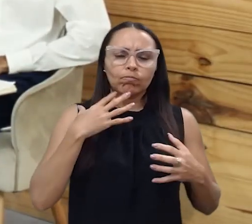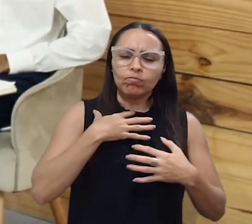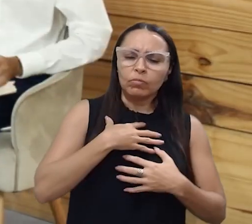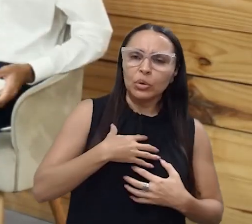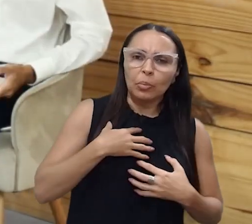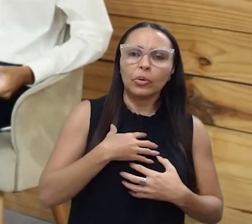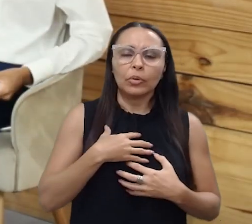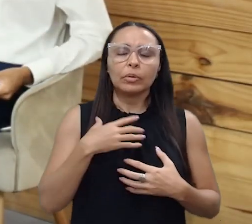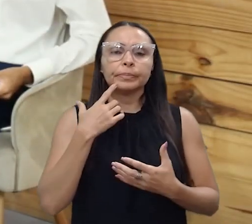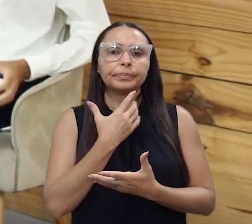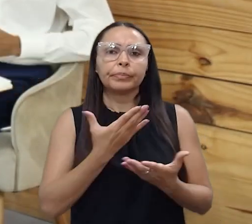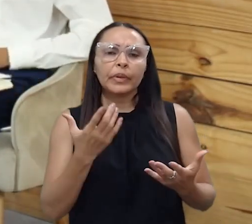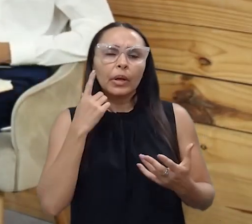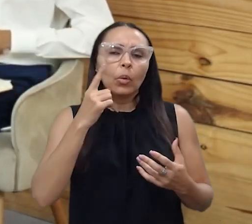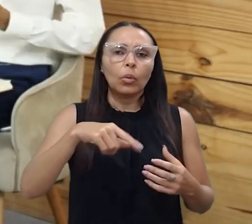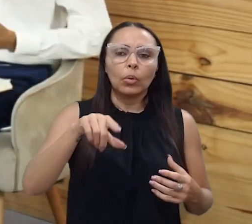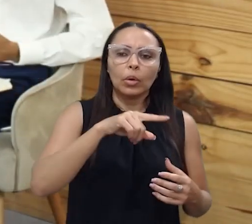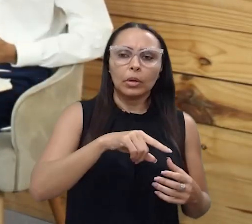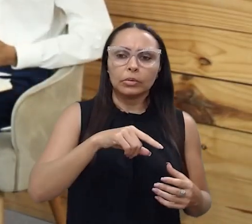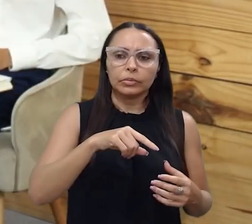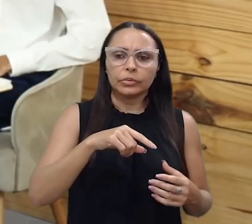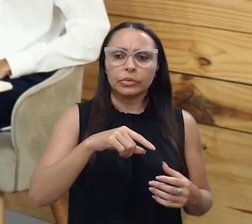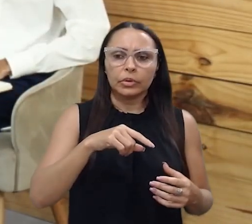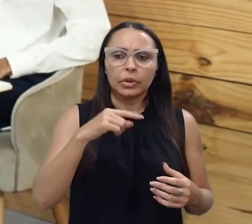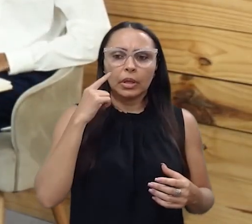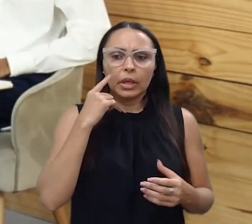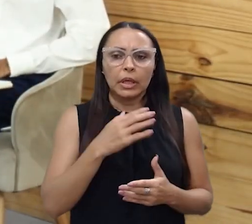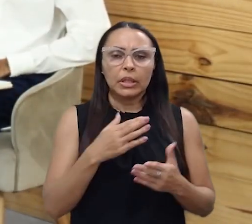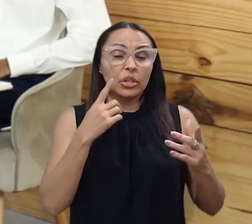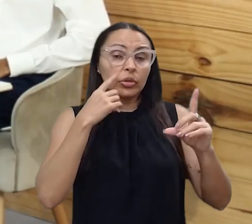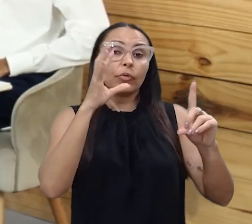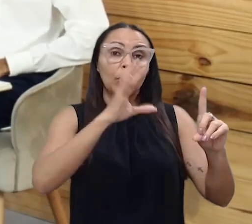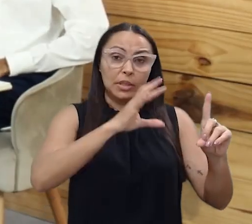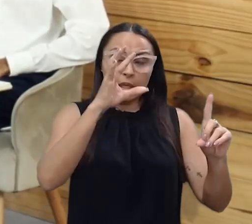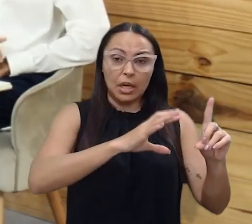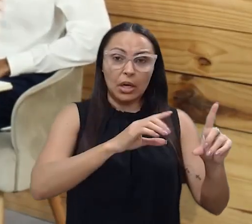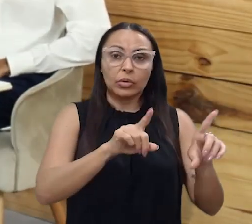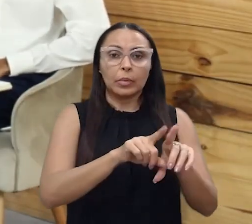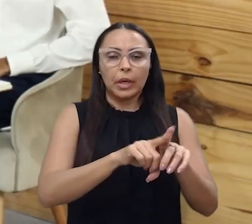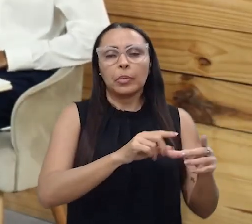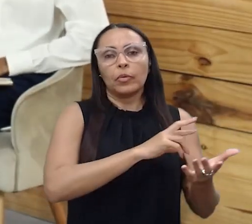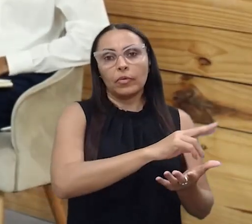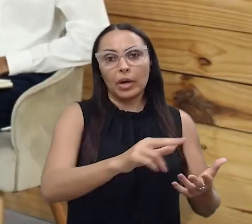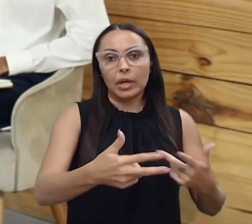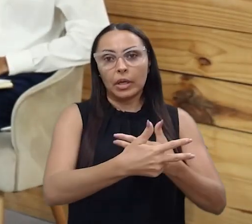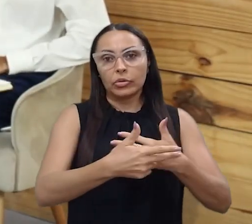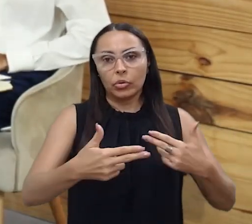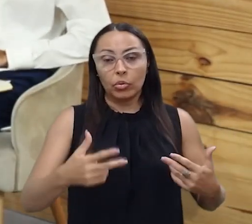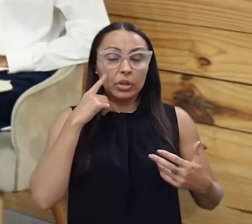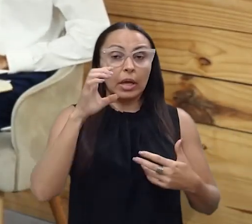né? E aí, quando, embora ele seja influenciado, né, pelo movimento concretista, pelas